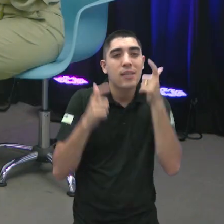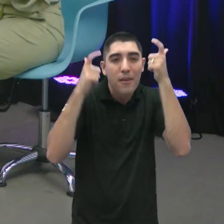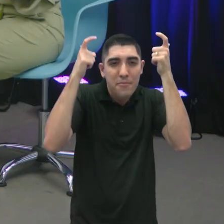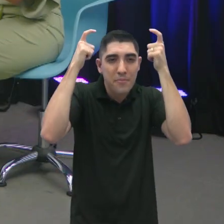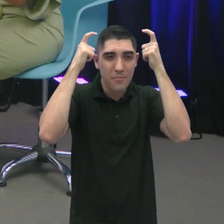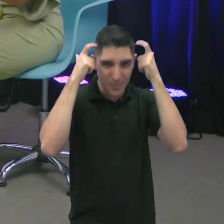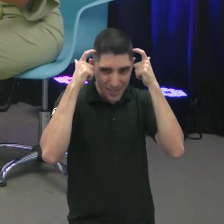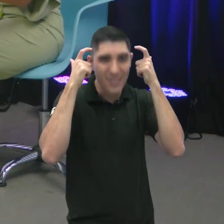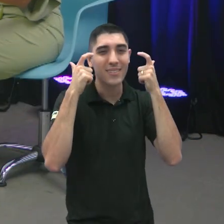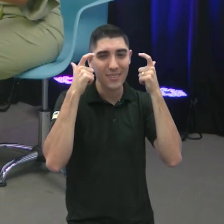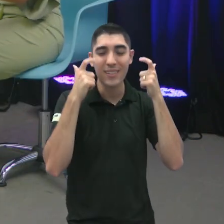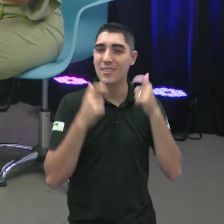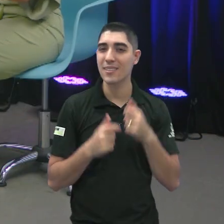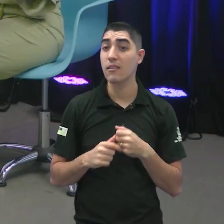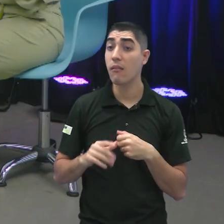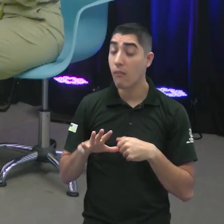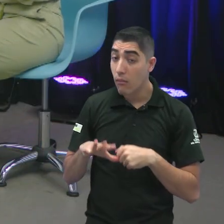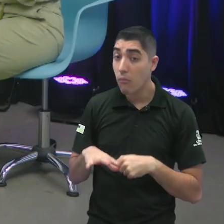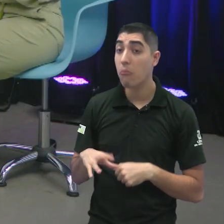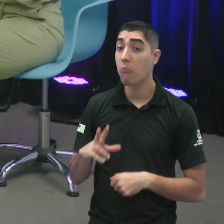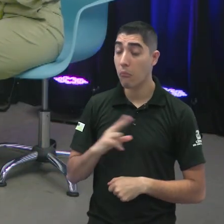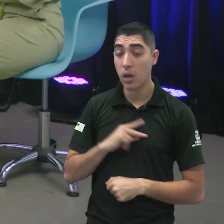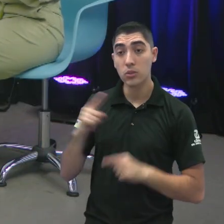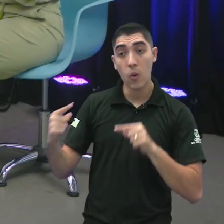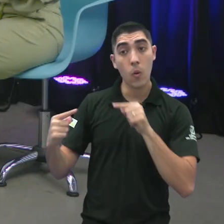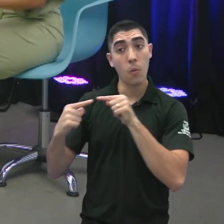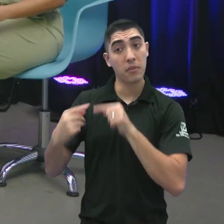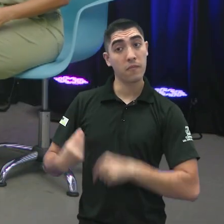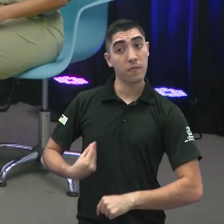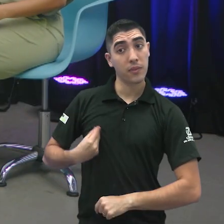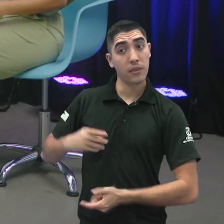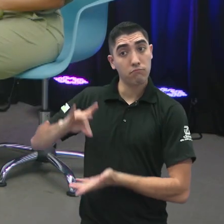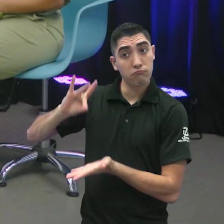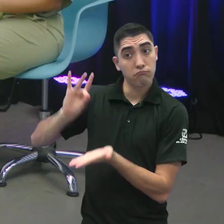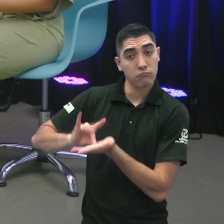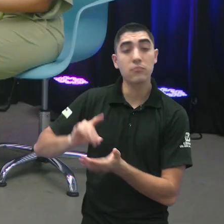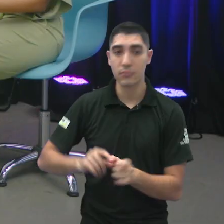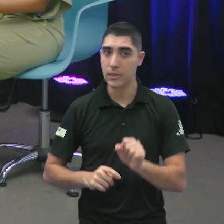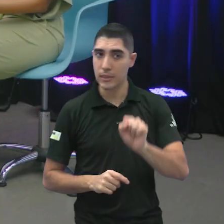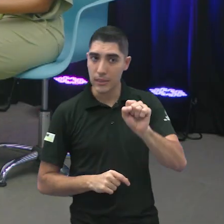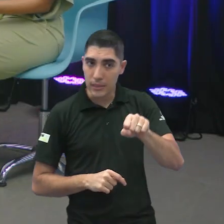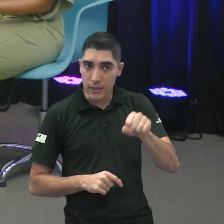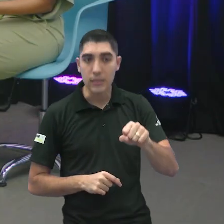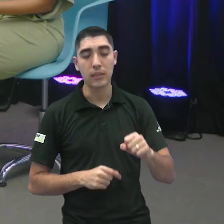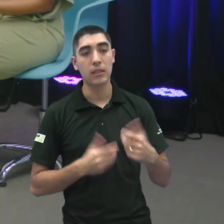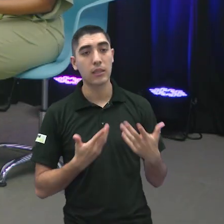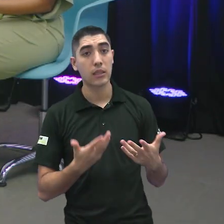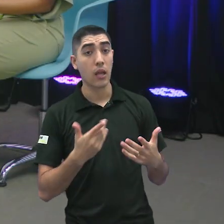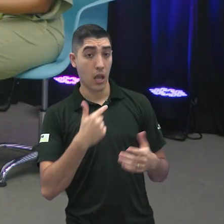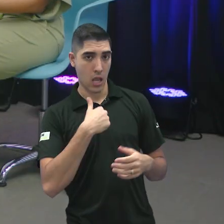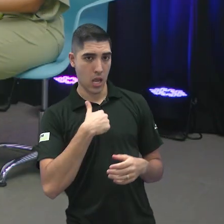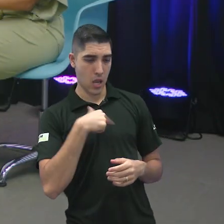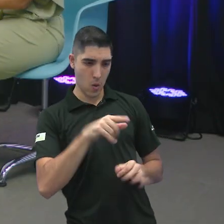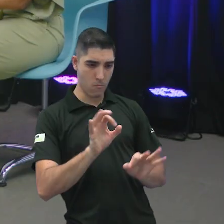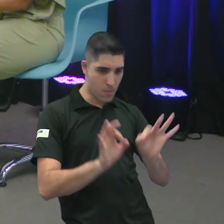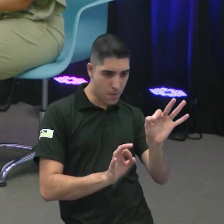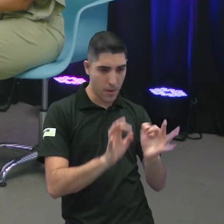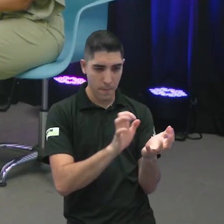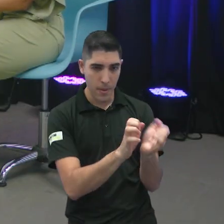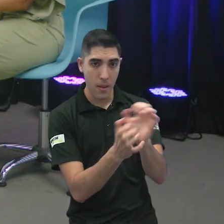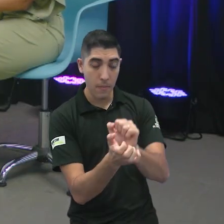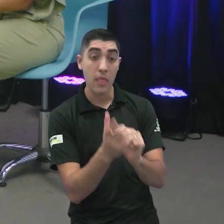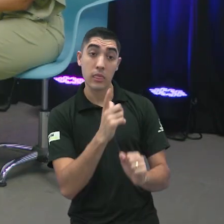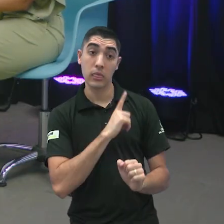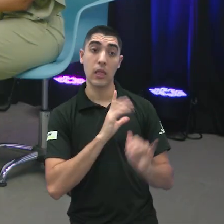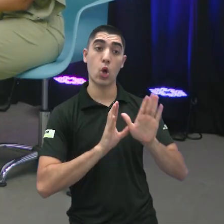fosse um processo de materialização mesmo, sim. né? Trazer isso, né, para a nossa realidade, né? Tanto que quando a gente trabalha com a minha escultura aqui é